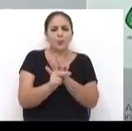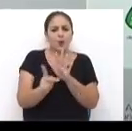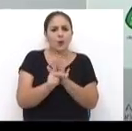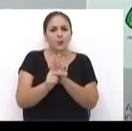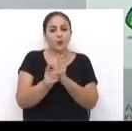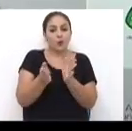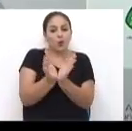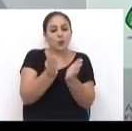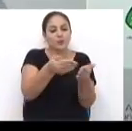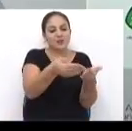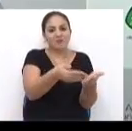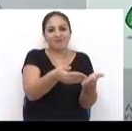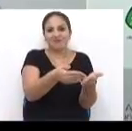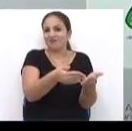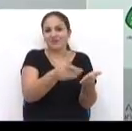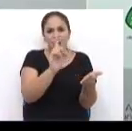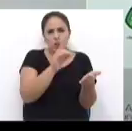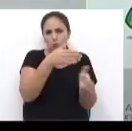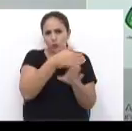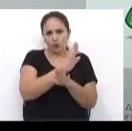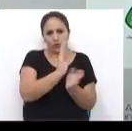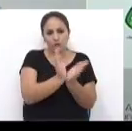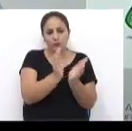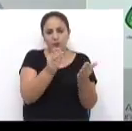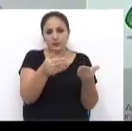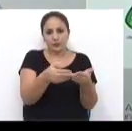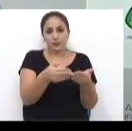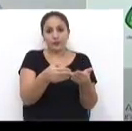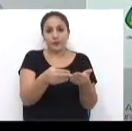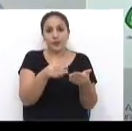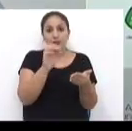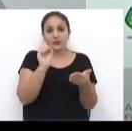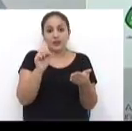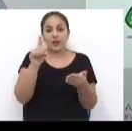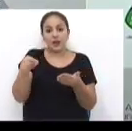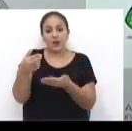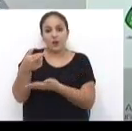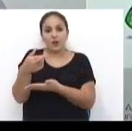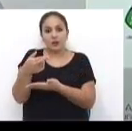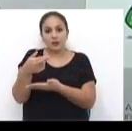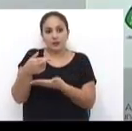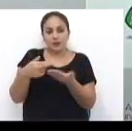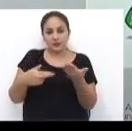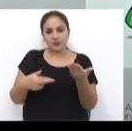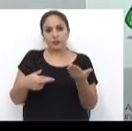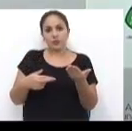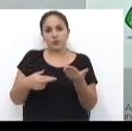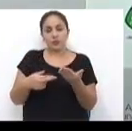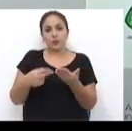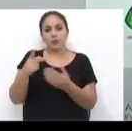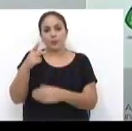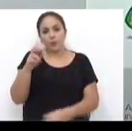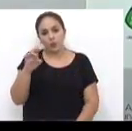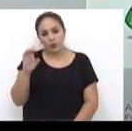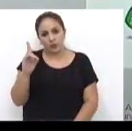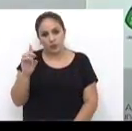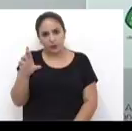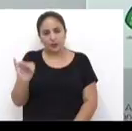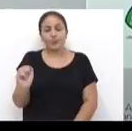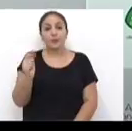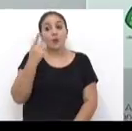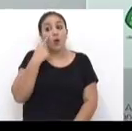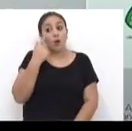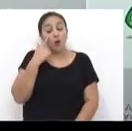nas comissões, ia ser um parecer ao contrário da Procuradoria. Daí eles me disseram assim, vamos fazer um programa